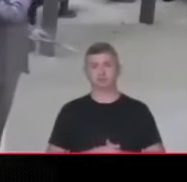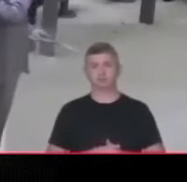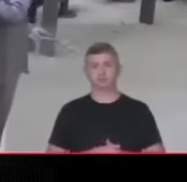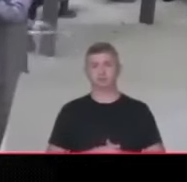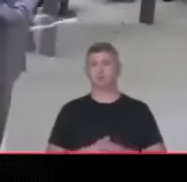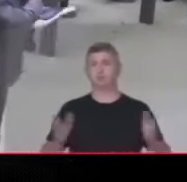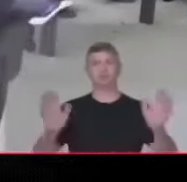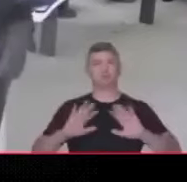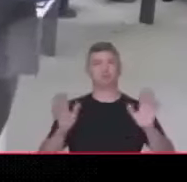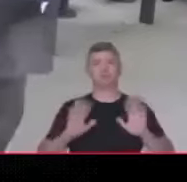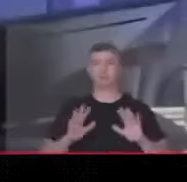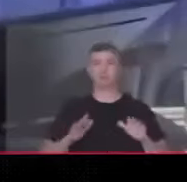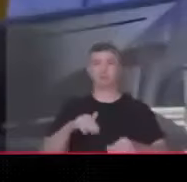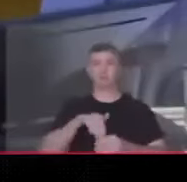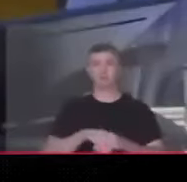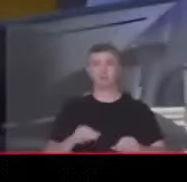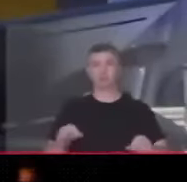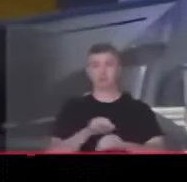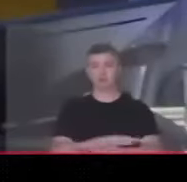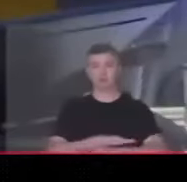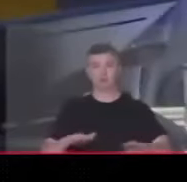Encerrada a ordem do dia.